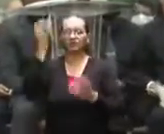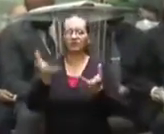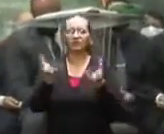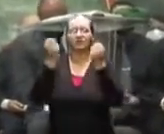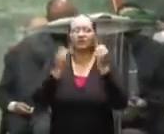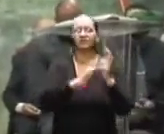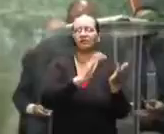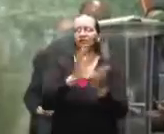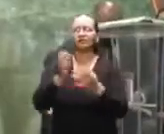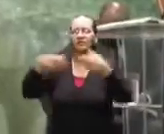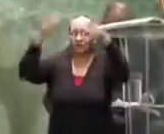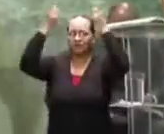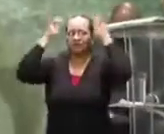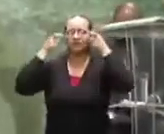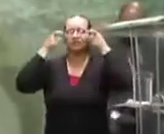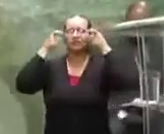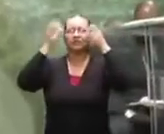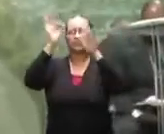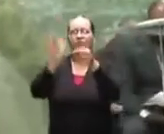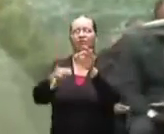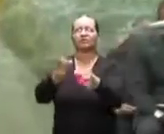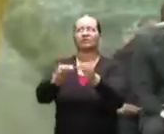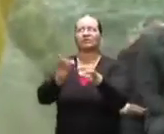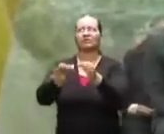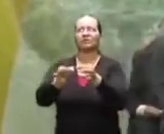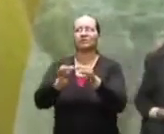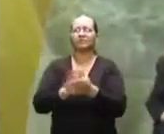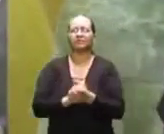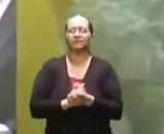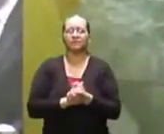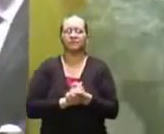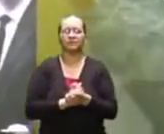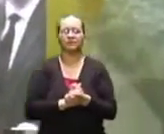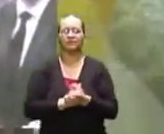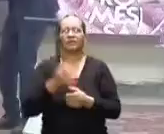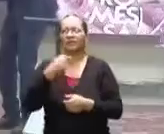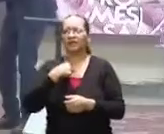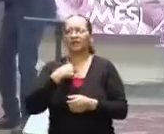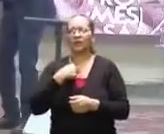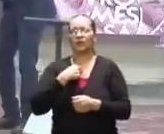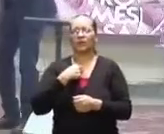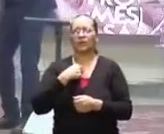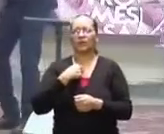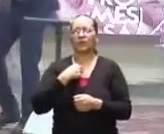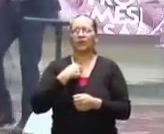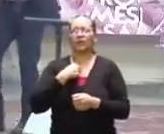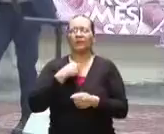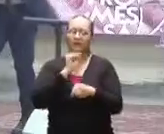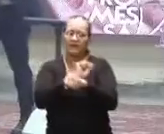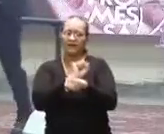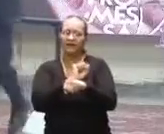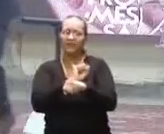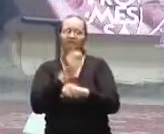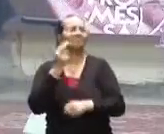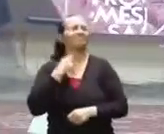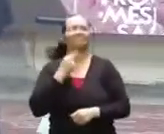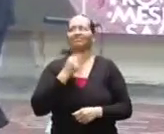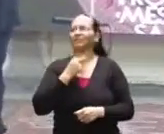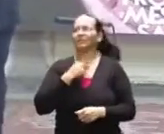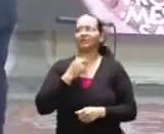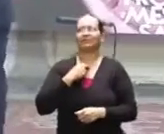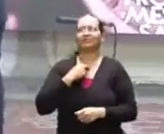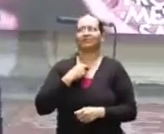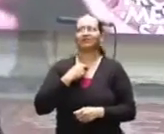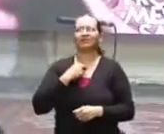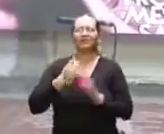essa coroa. Por isso, pastor, eu não vou parar. Eu não vou parar. Não volta para